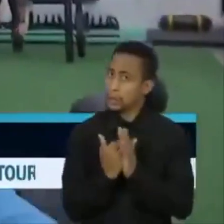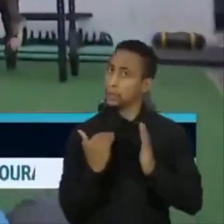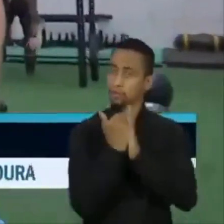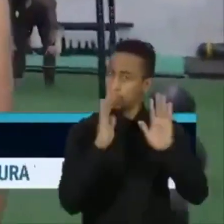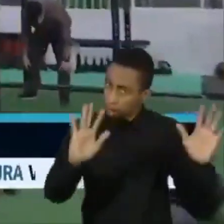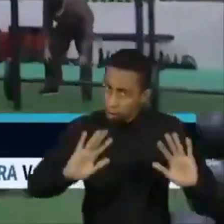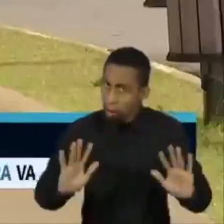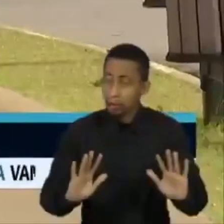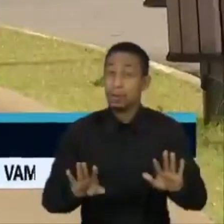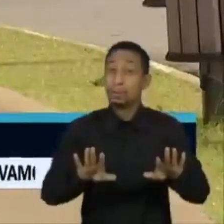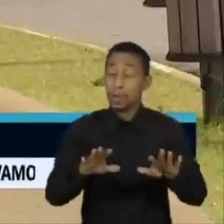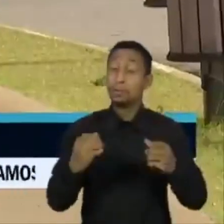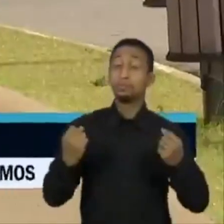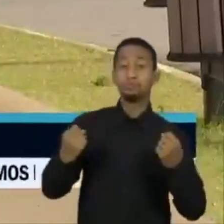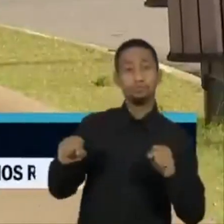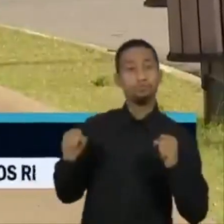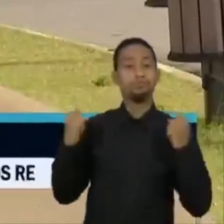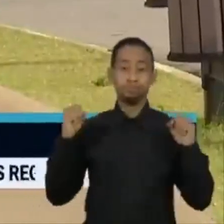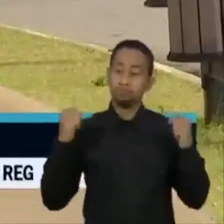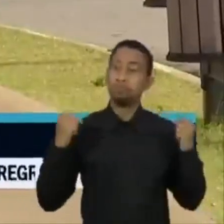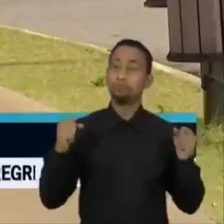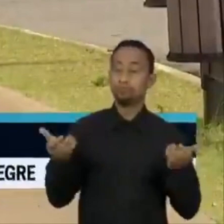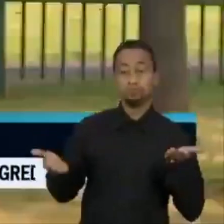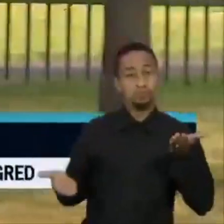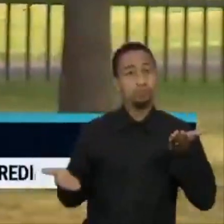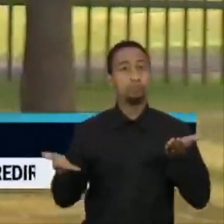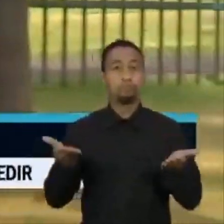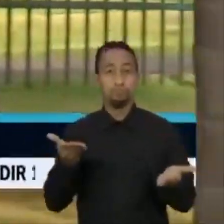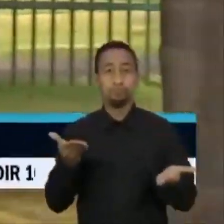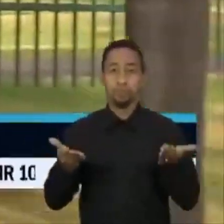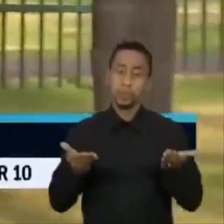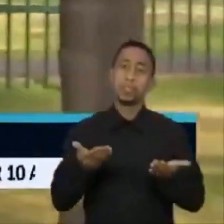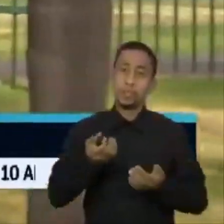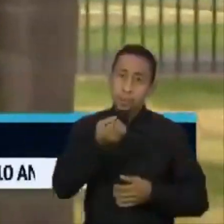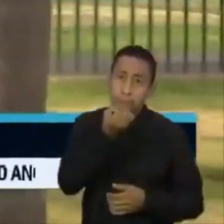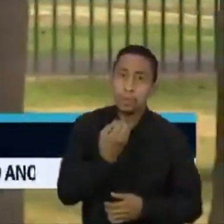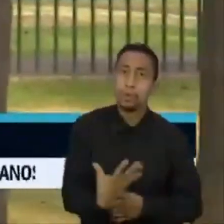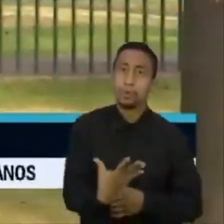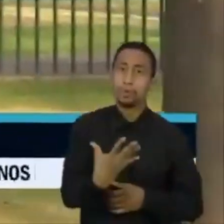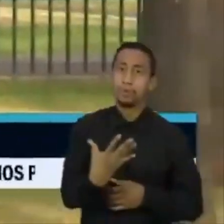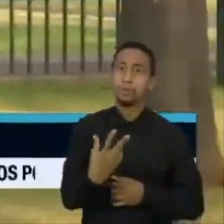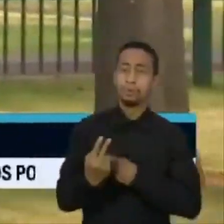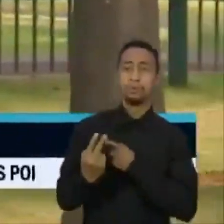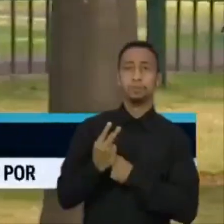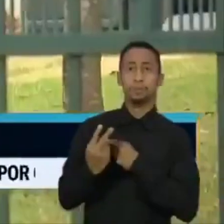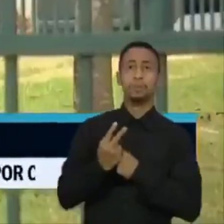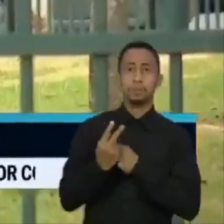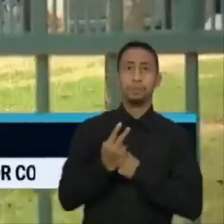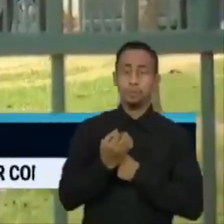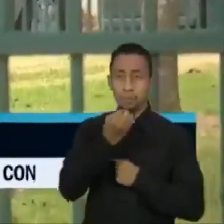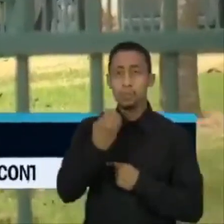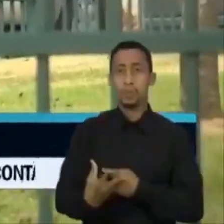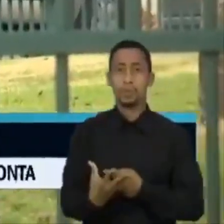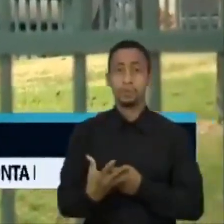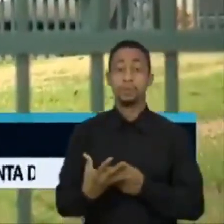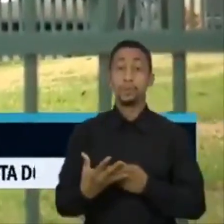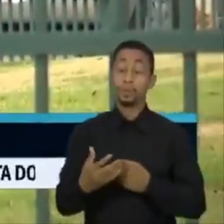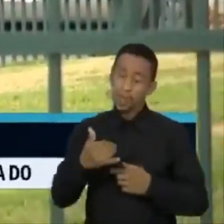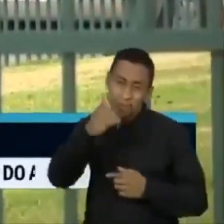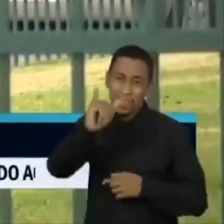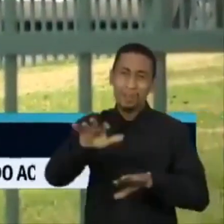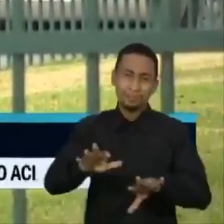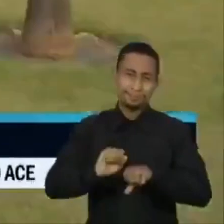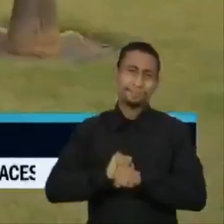ficar desprotegido mas em suma a atividade física e ele ser um bom coadjuvante tanto na